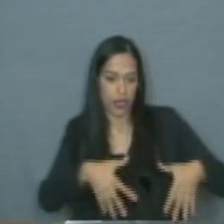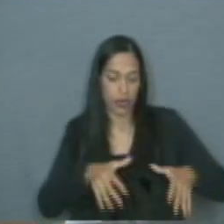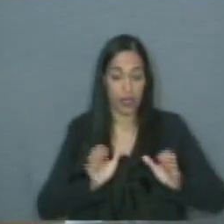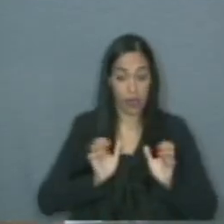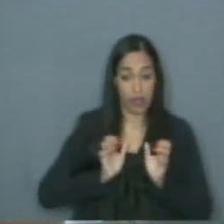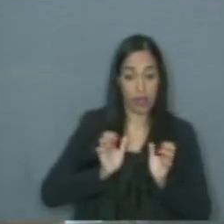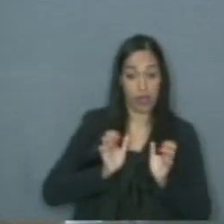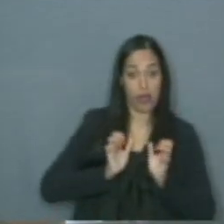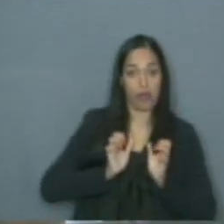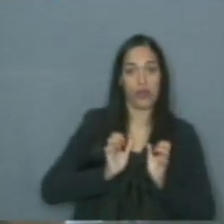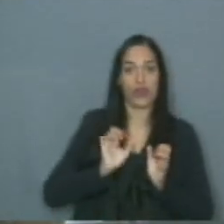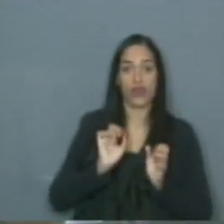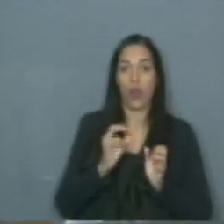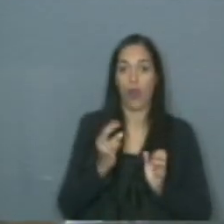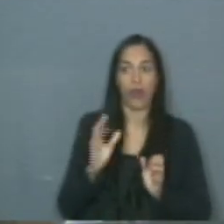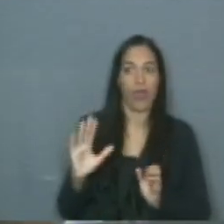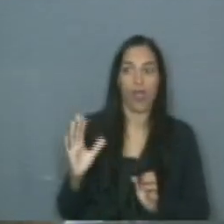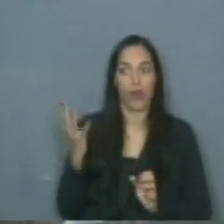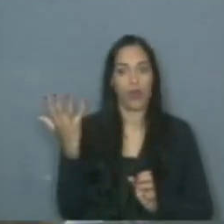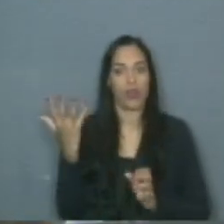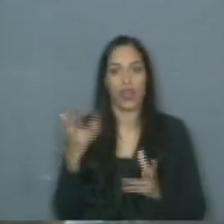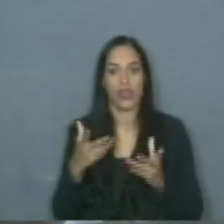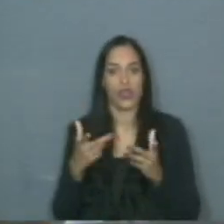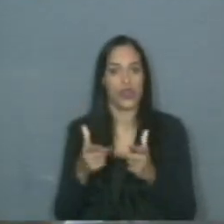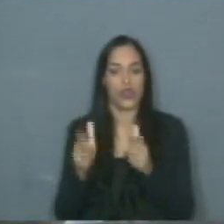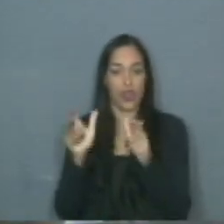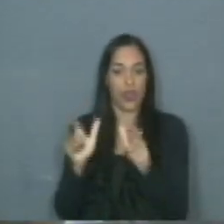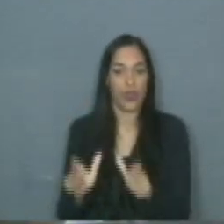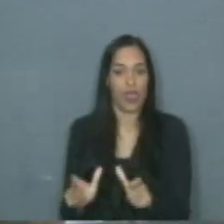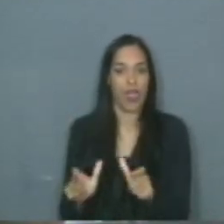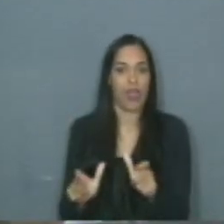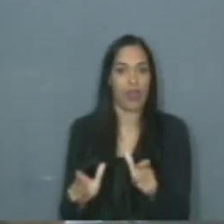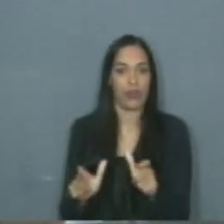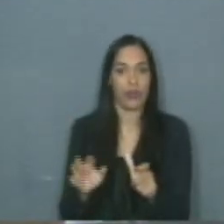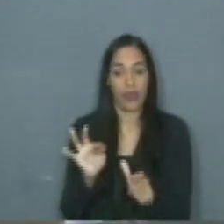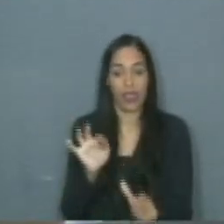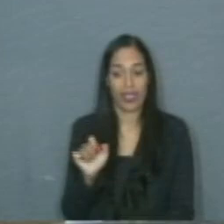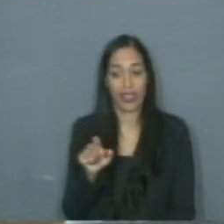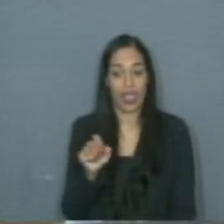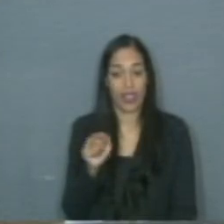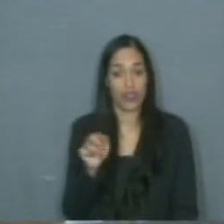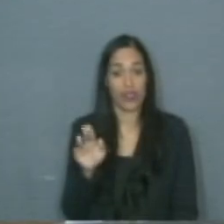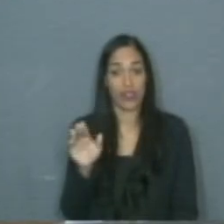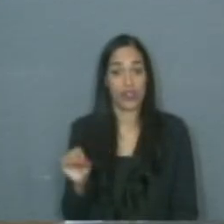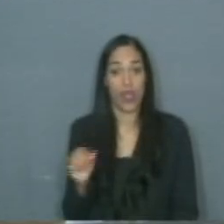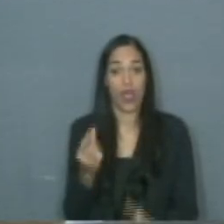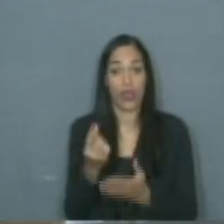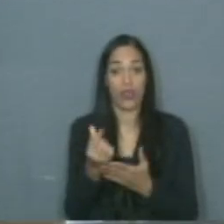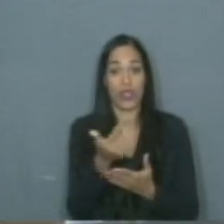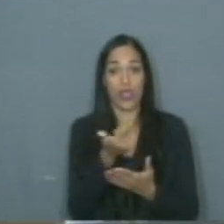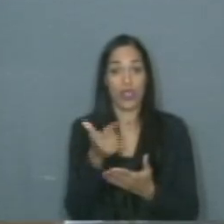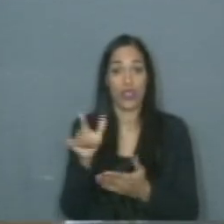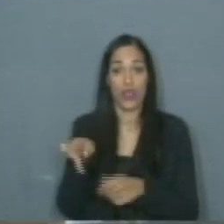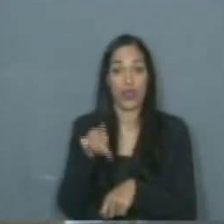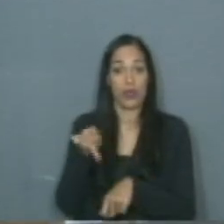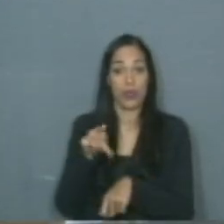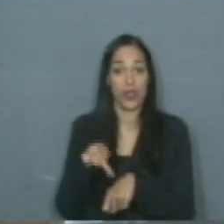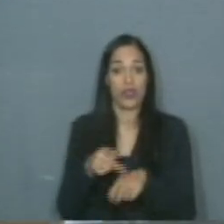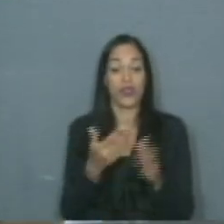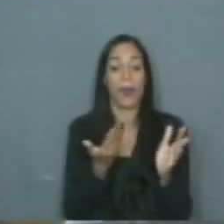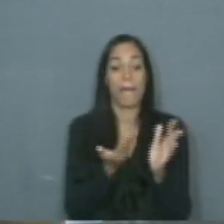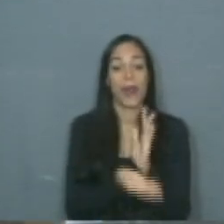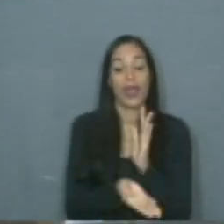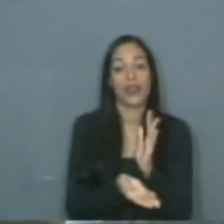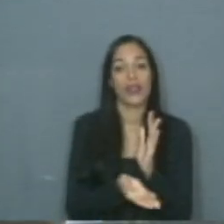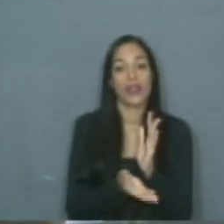acontecer como acontece em todo lugar, que quando taxam as grandes riquezas, eles apenas botam esse dinheiro em outro país, e quem acaba perdendo? É